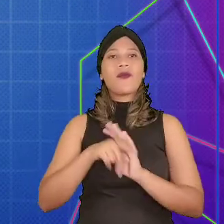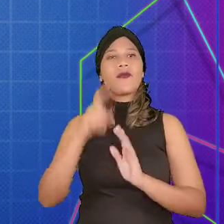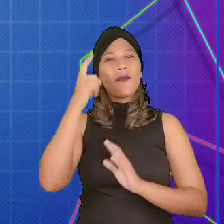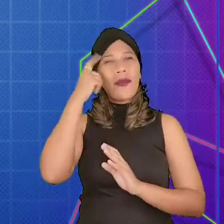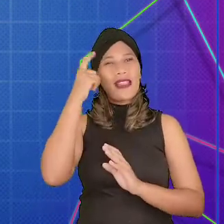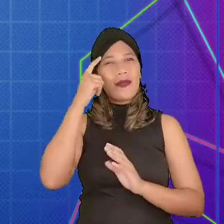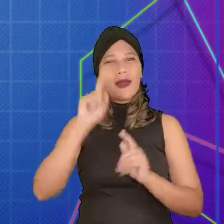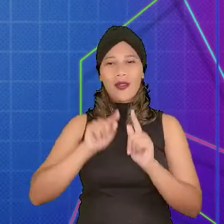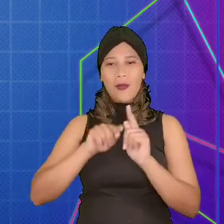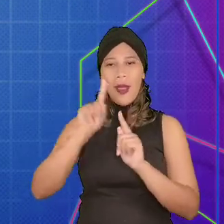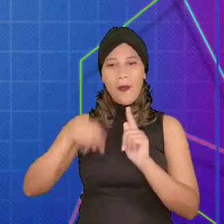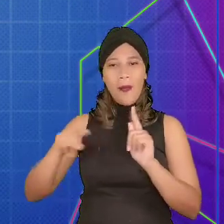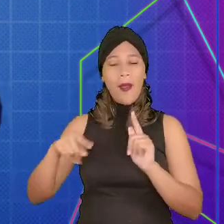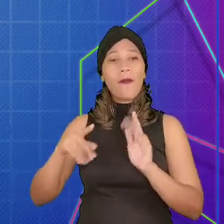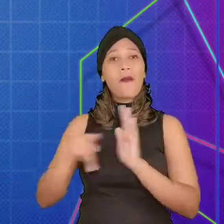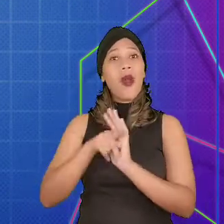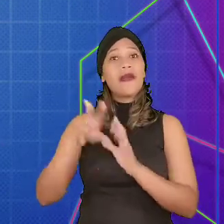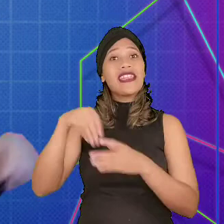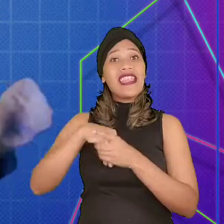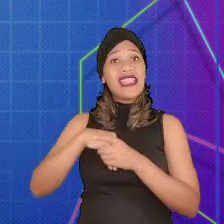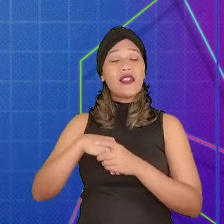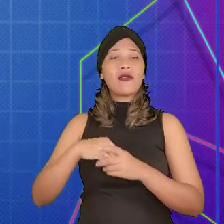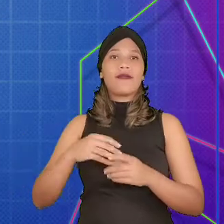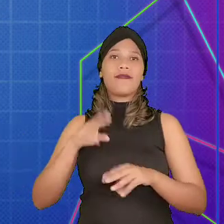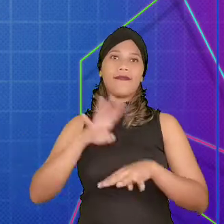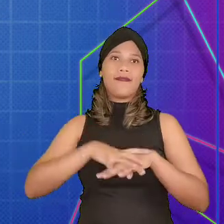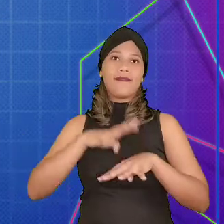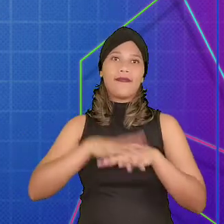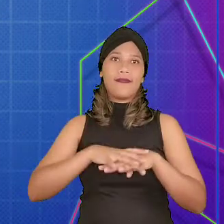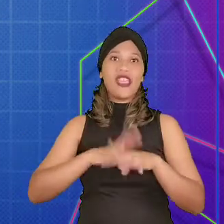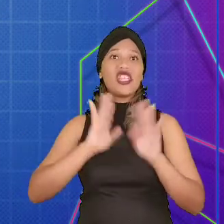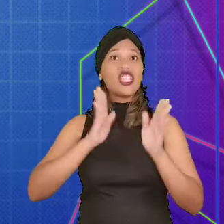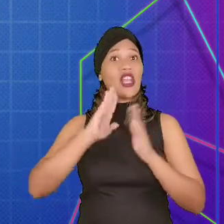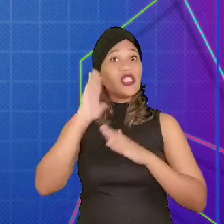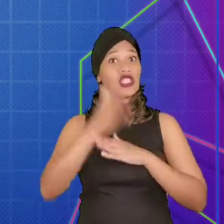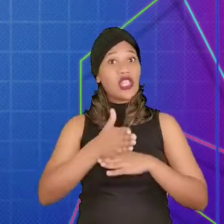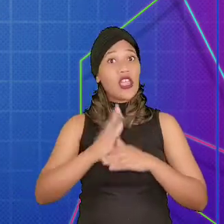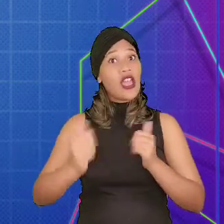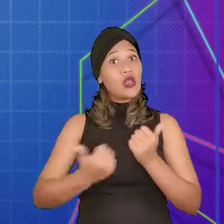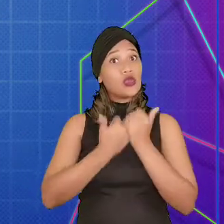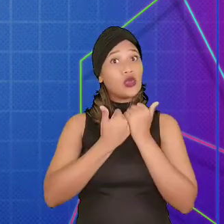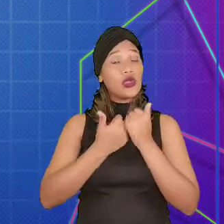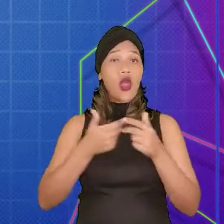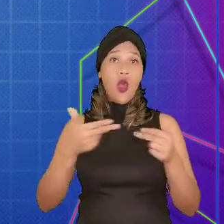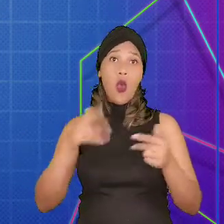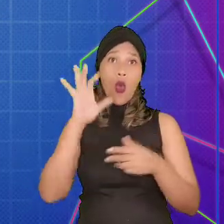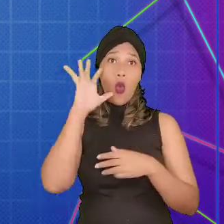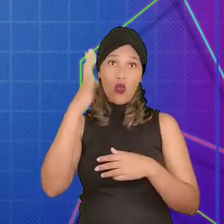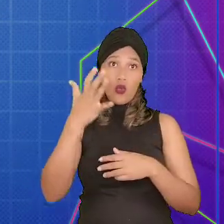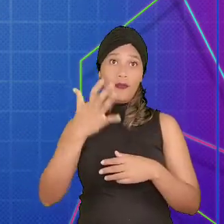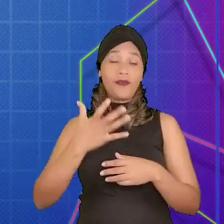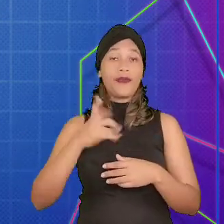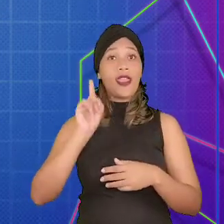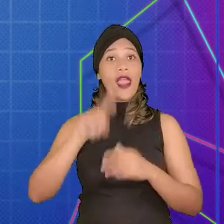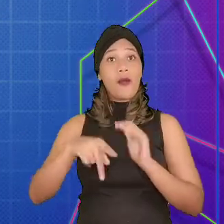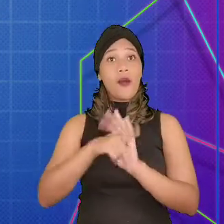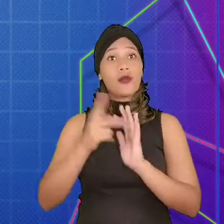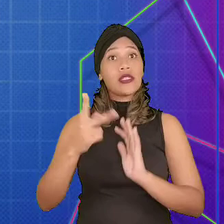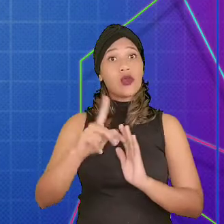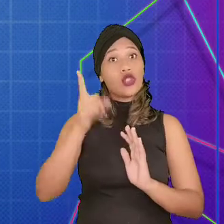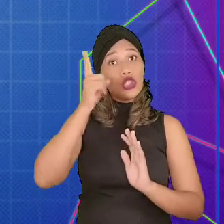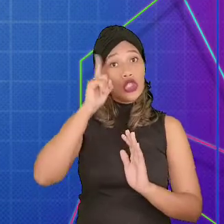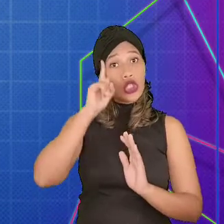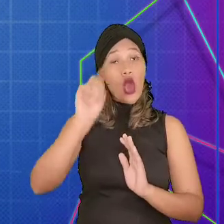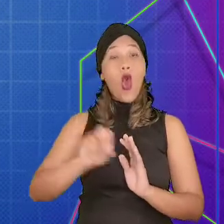algorítmico, que é a forma de pensar que define uma série de etapas ordenadas, que podem te ajudar a resolver alguma questão, seja ela do seu